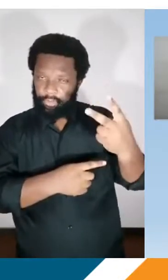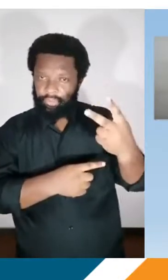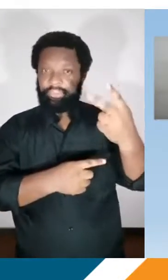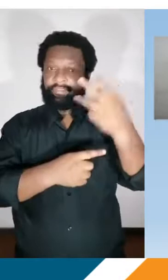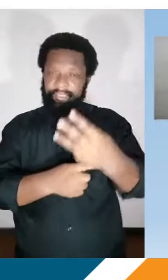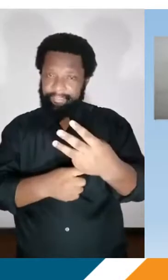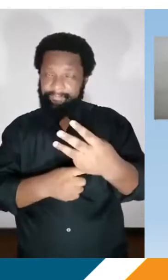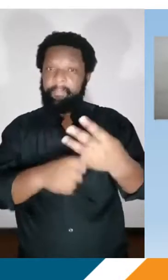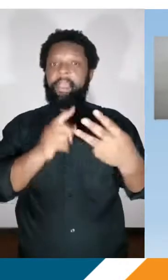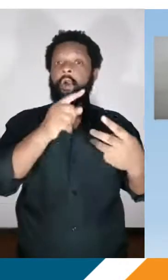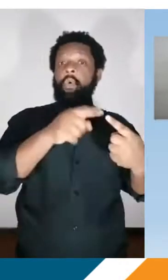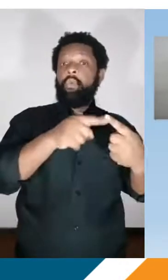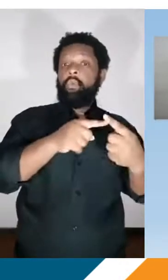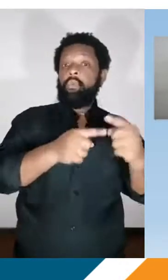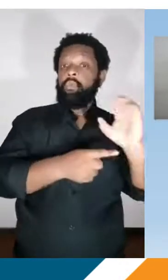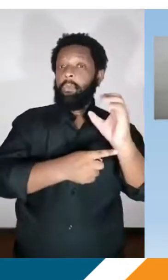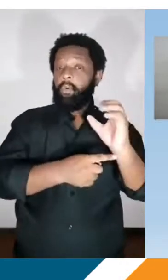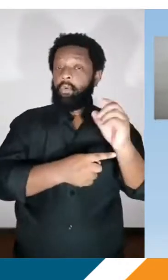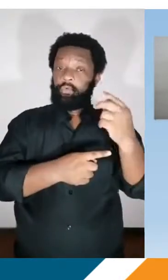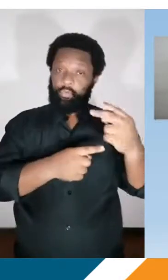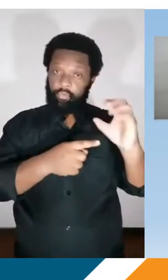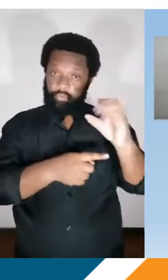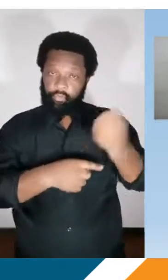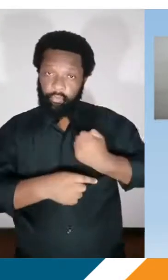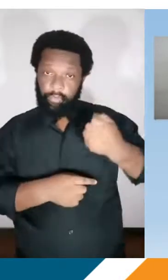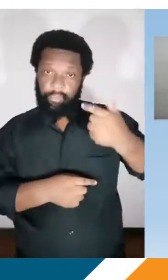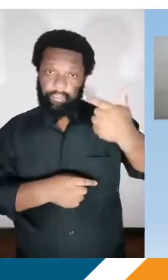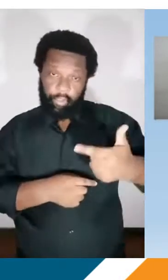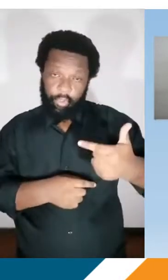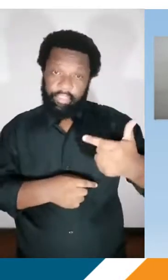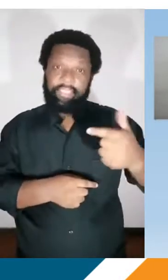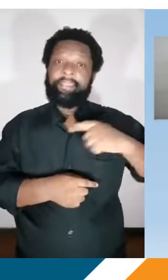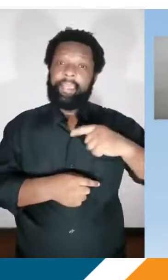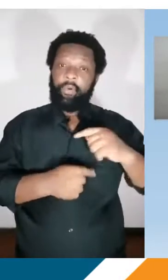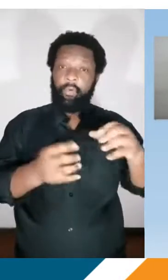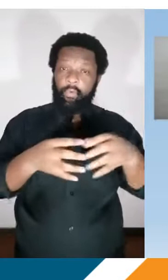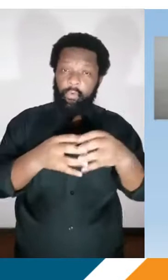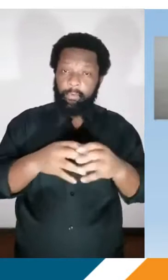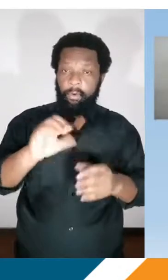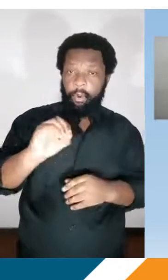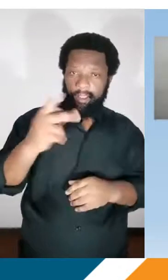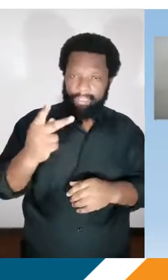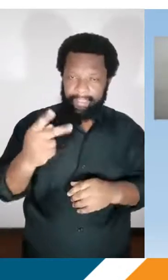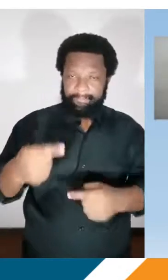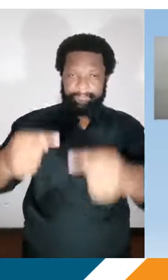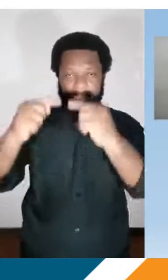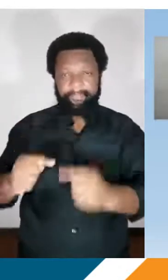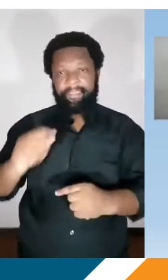2, 3. Tenho 3 carbonos. Sendo que no carbono 2, eu tenho um grupo OH ligado a ele, um